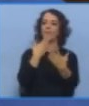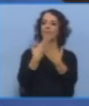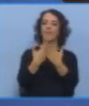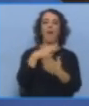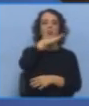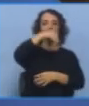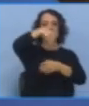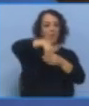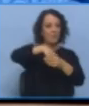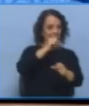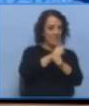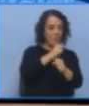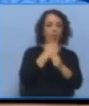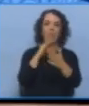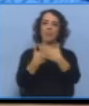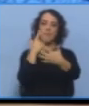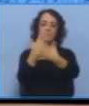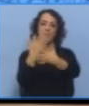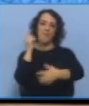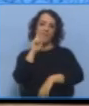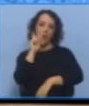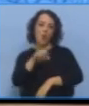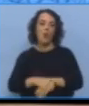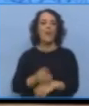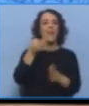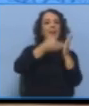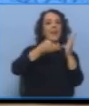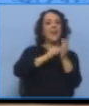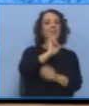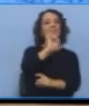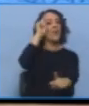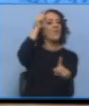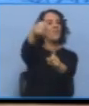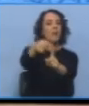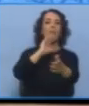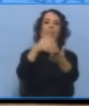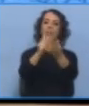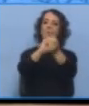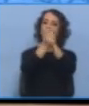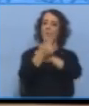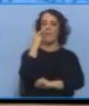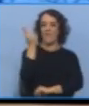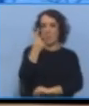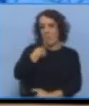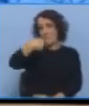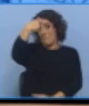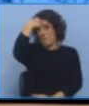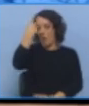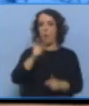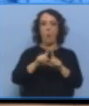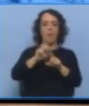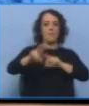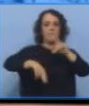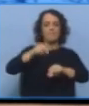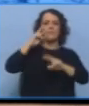seus colaboradores, pensei que era criar valor para os seus clientes finais e até transformar as suas vidas com inovação, com